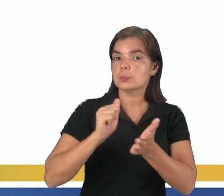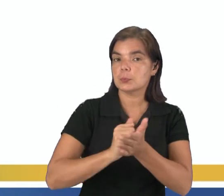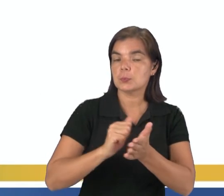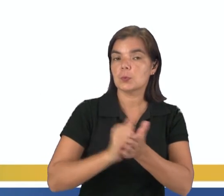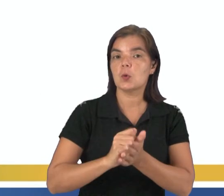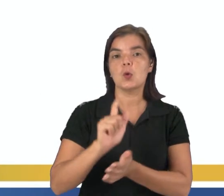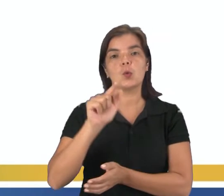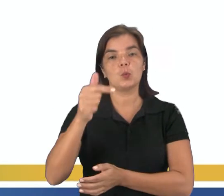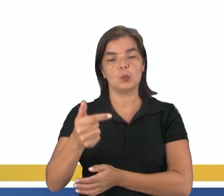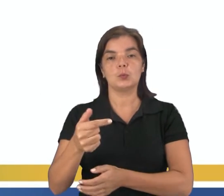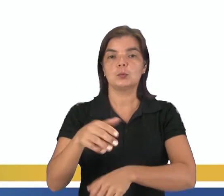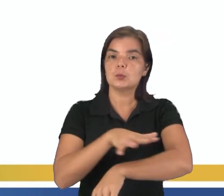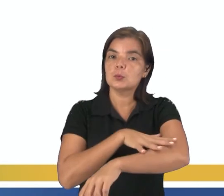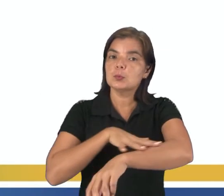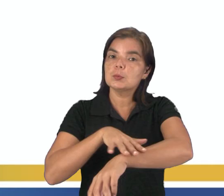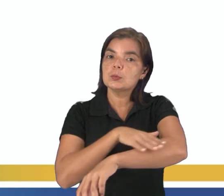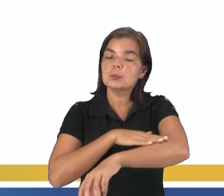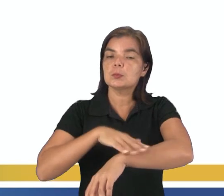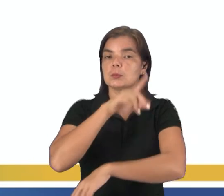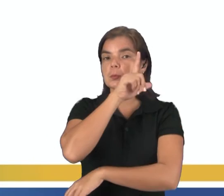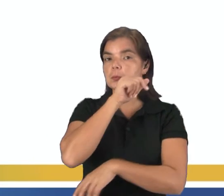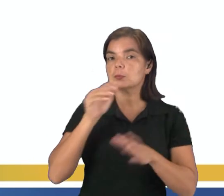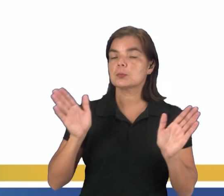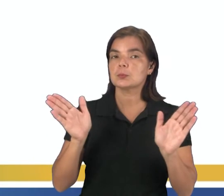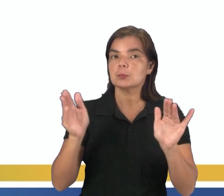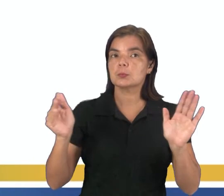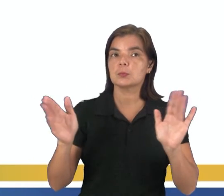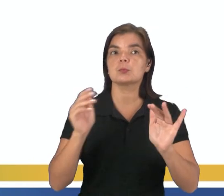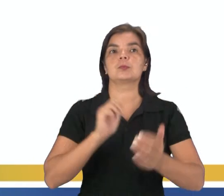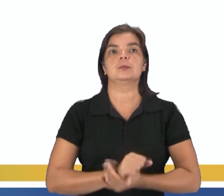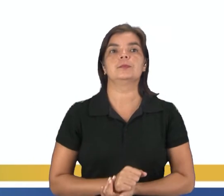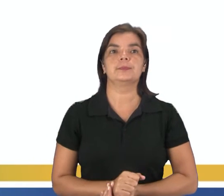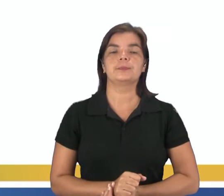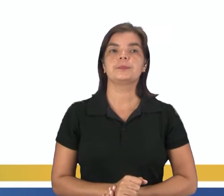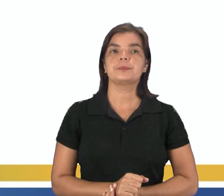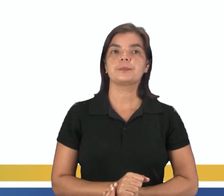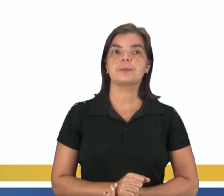a caneta. E parte de las aves, a pena, né?